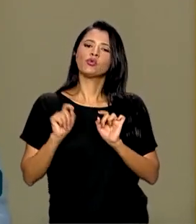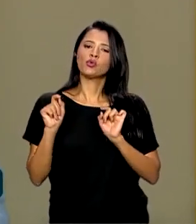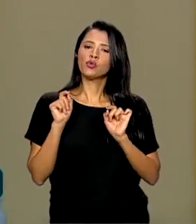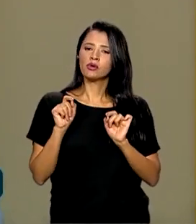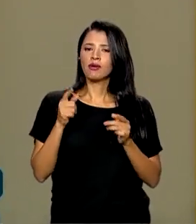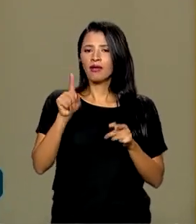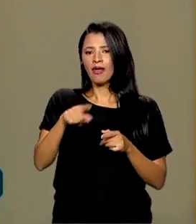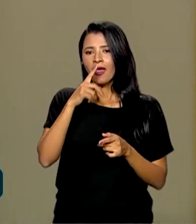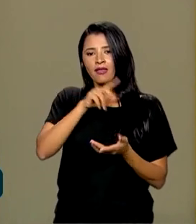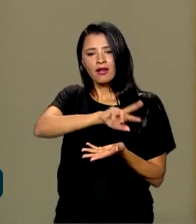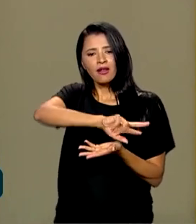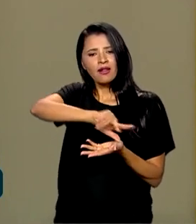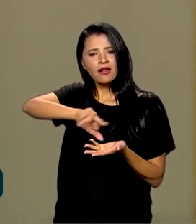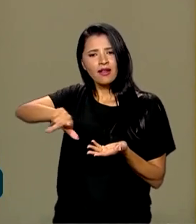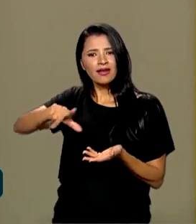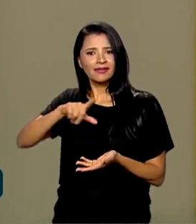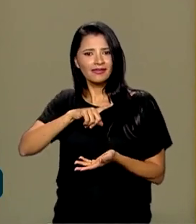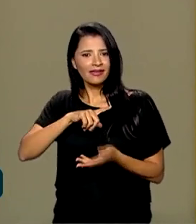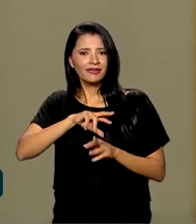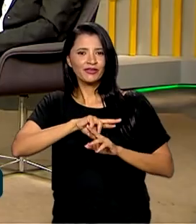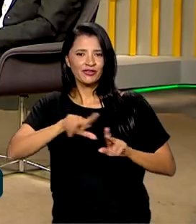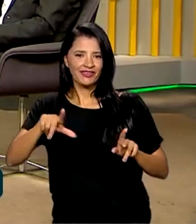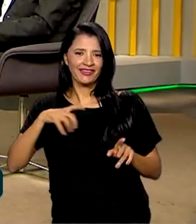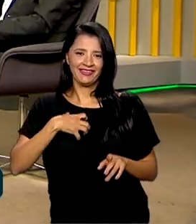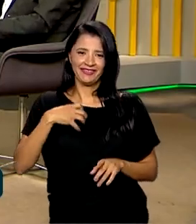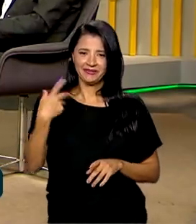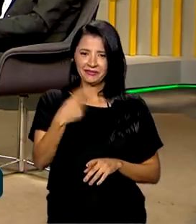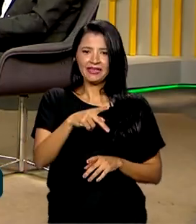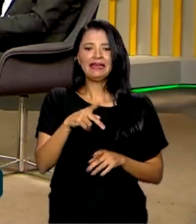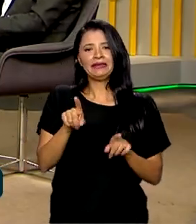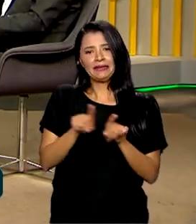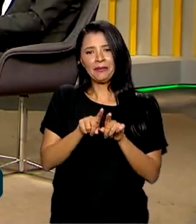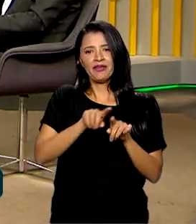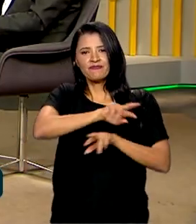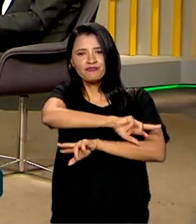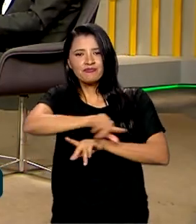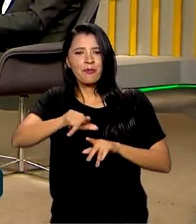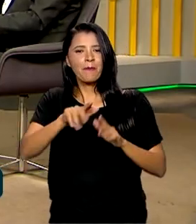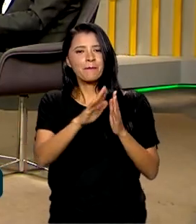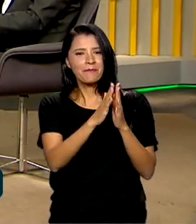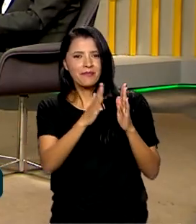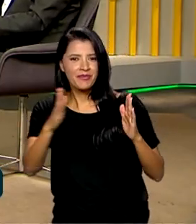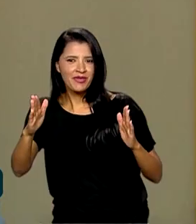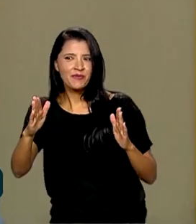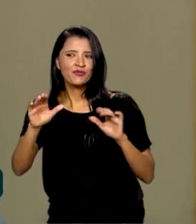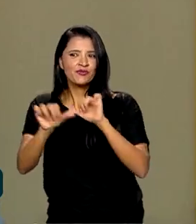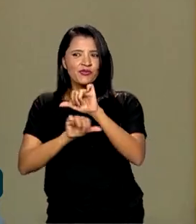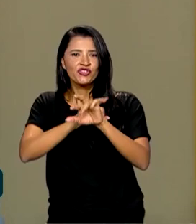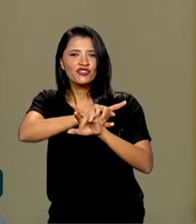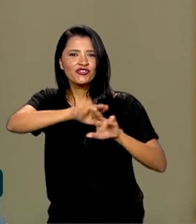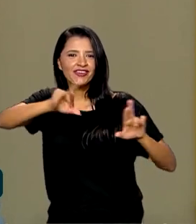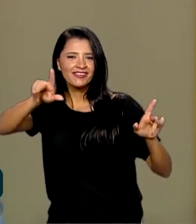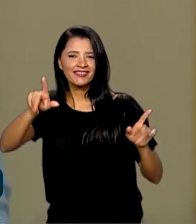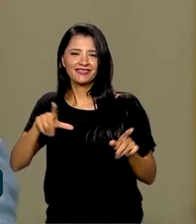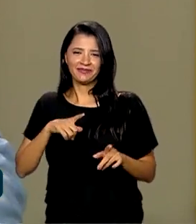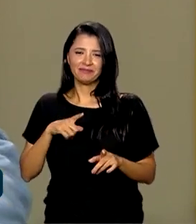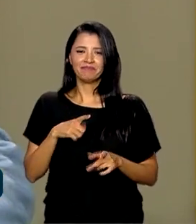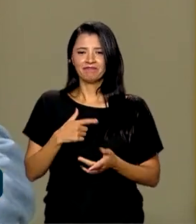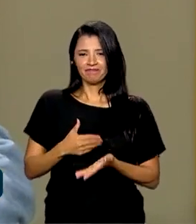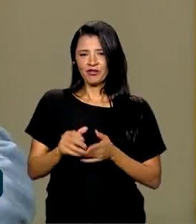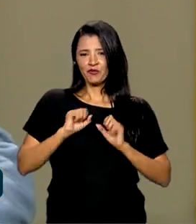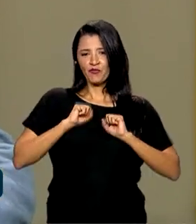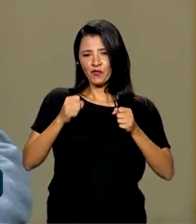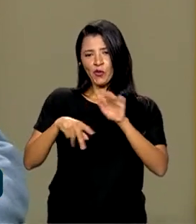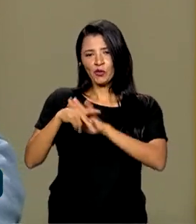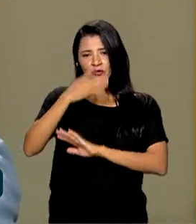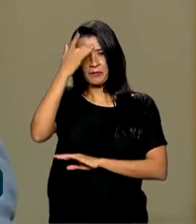essa diversidade, né? E uma promoção também da bibliodiversidade, né? Então, são iniciativas de pessoas, como eu estava falando. Eu